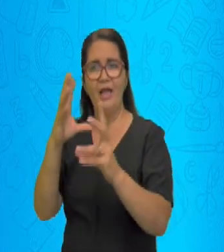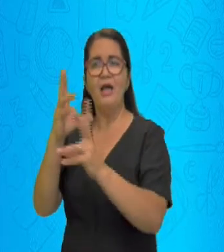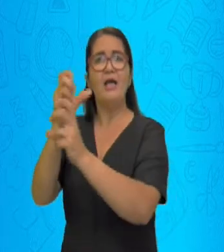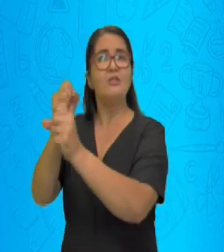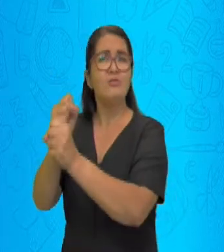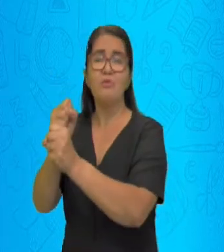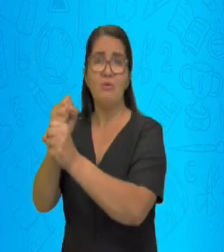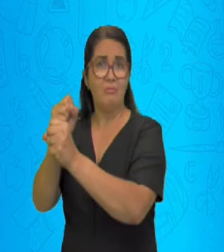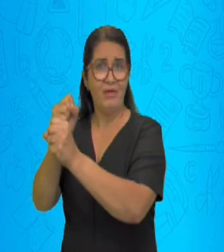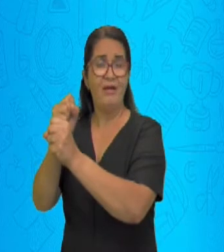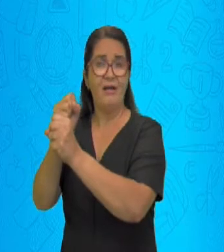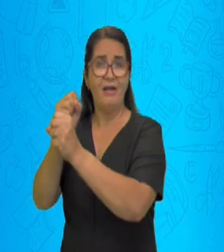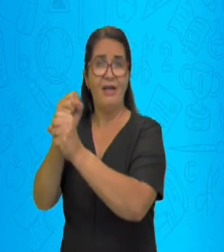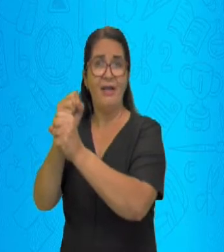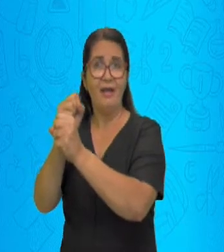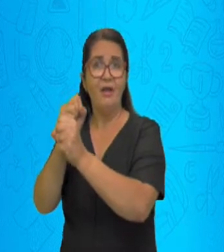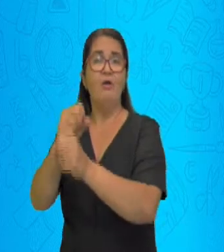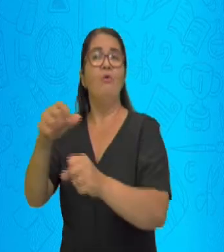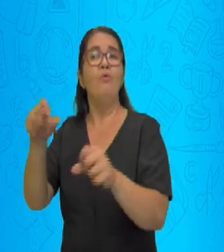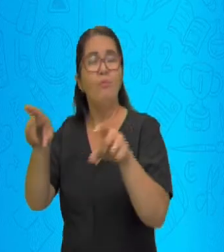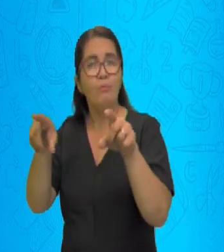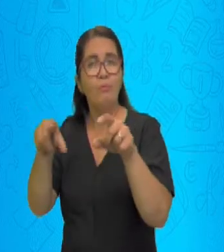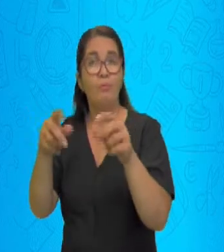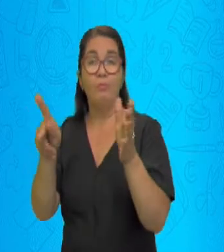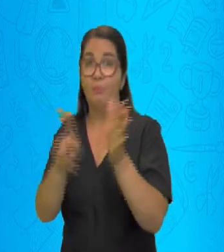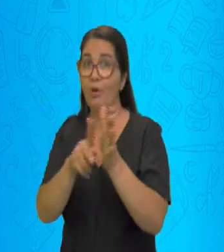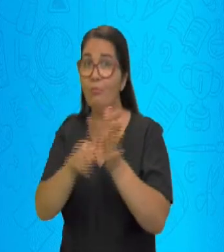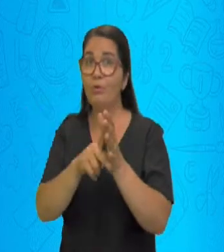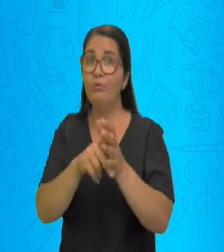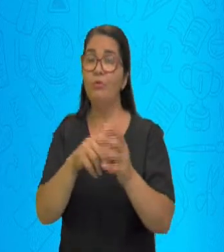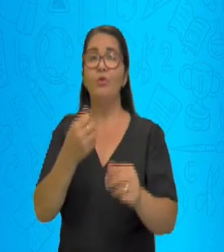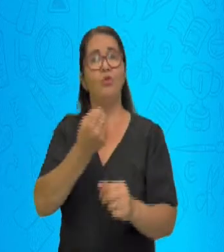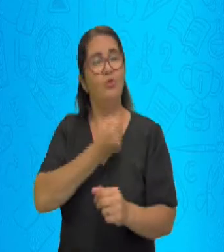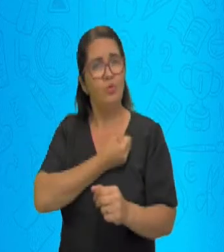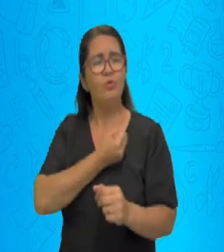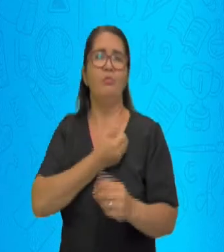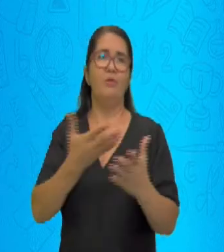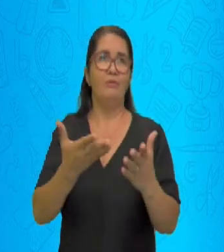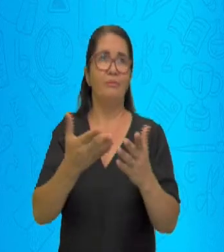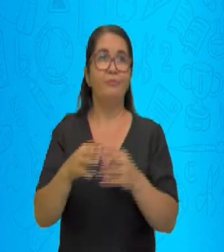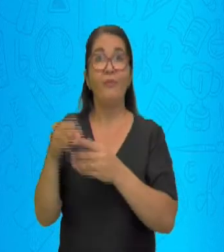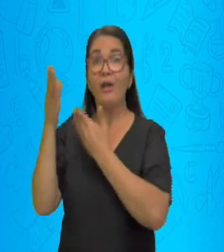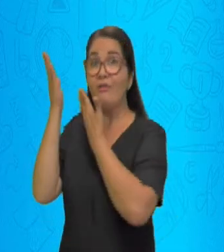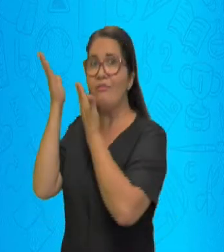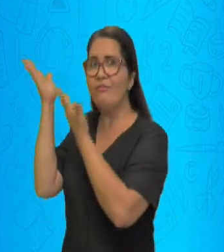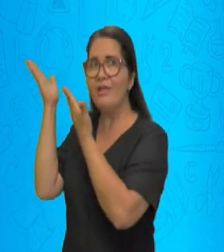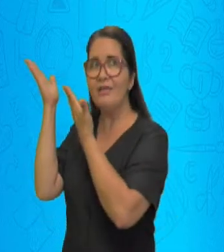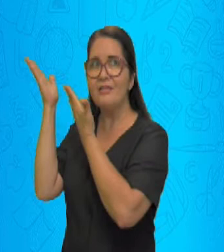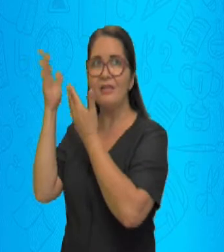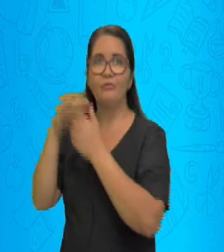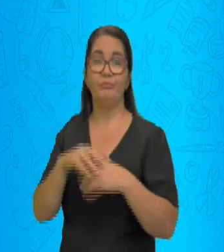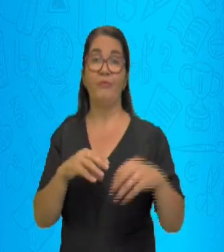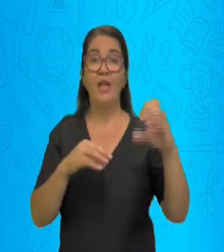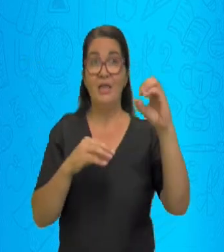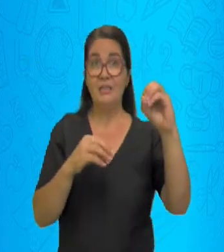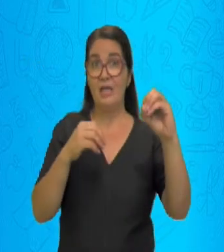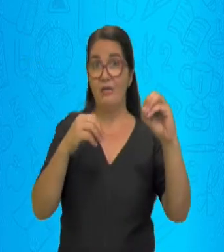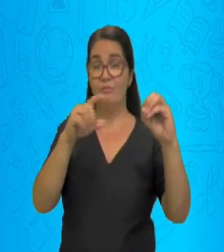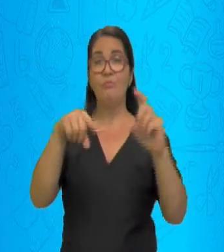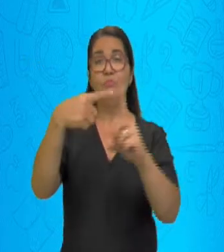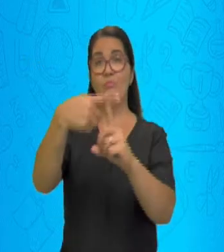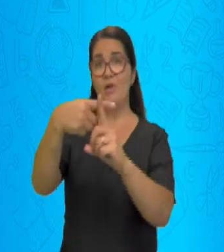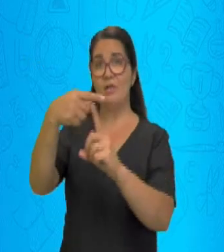exemplo. 0 mais 7, eu continuo tendo o resultado 7. 2 mais 0, eu continuo tendo